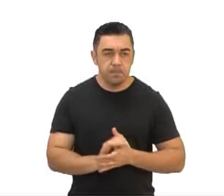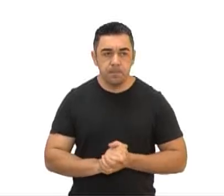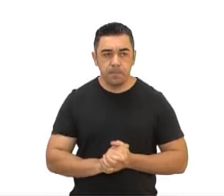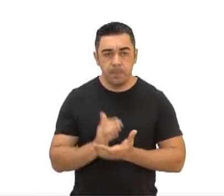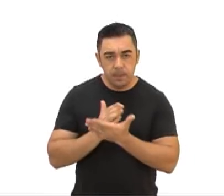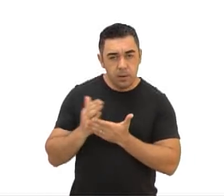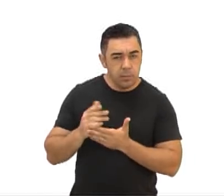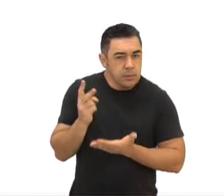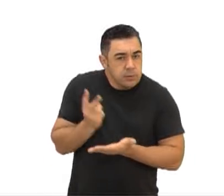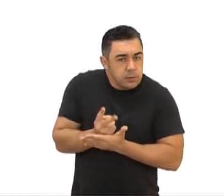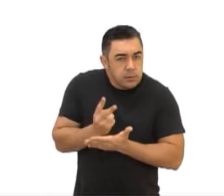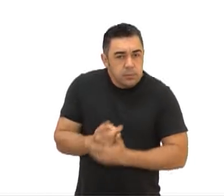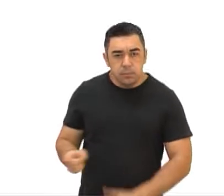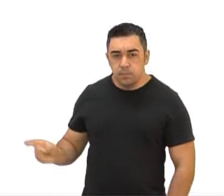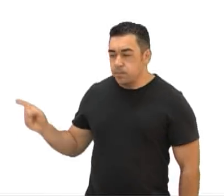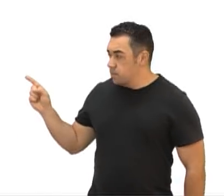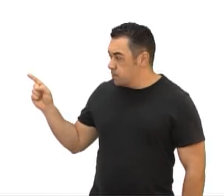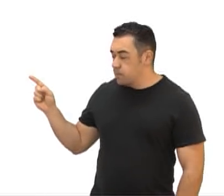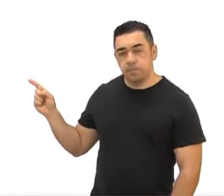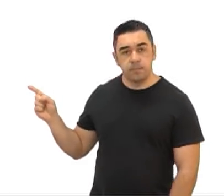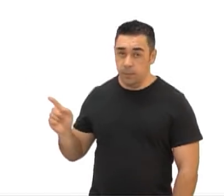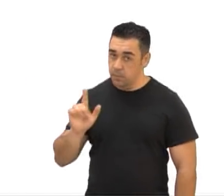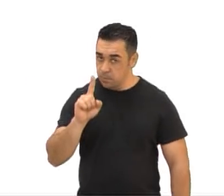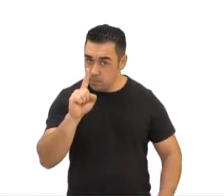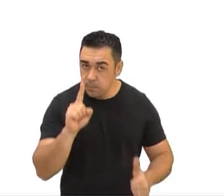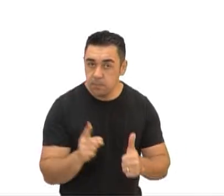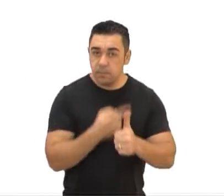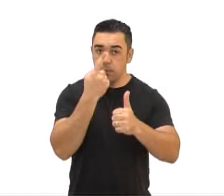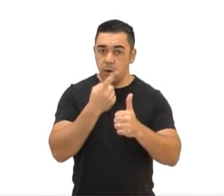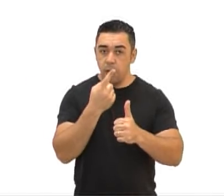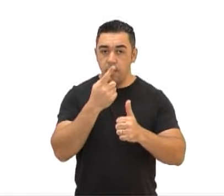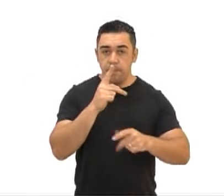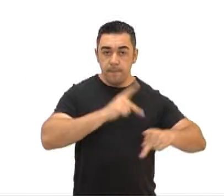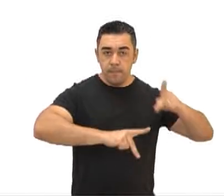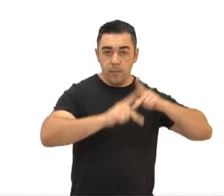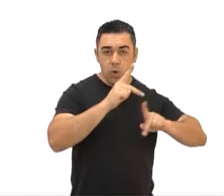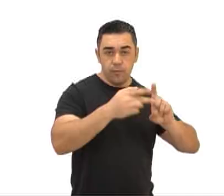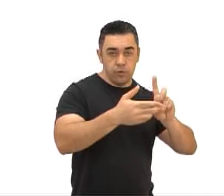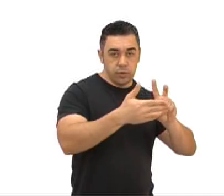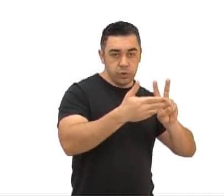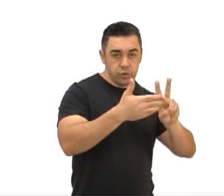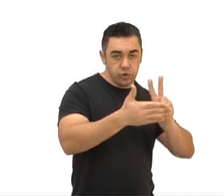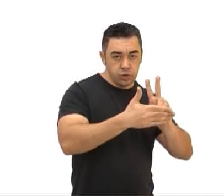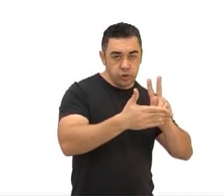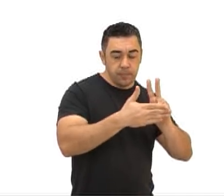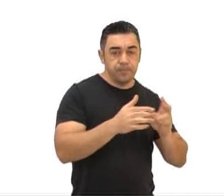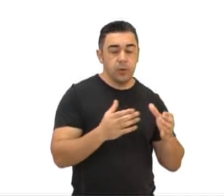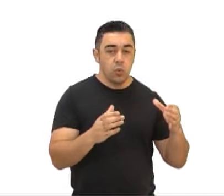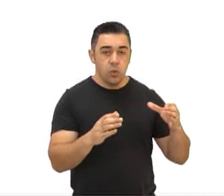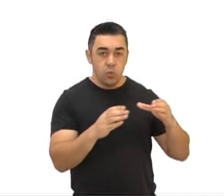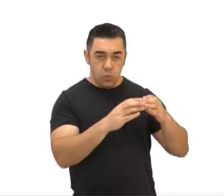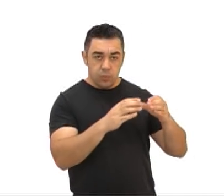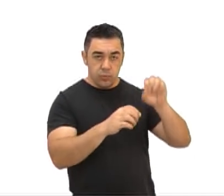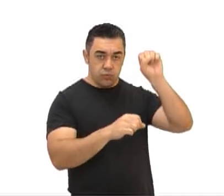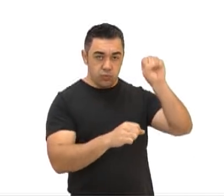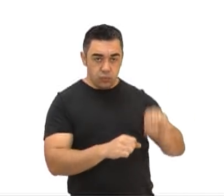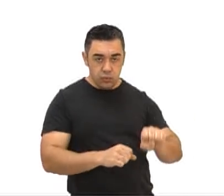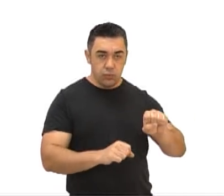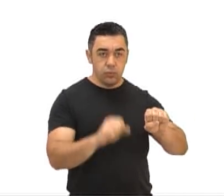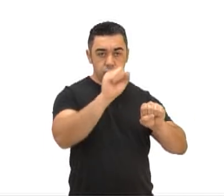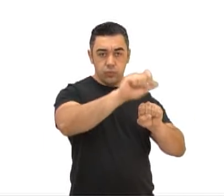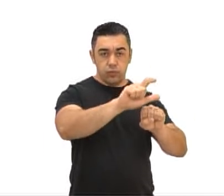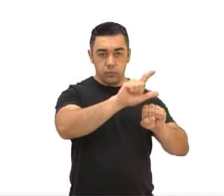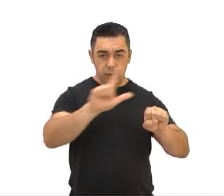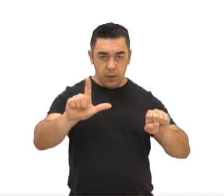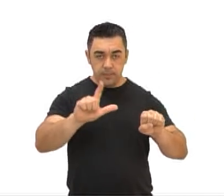lá, sempre povos indígenas, né? Tivemos ali os grupos do sul e os grupos do sudeste. Então, aqui